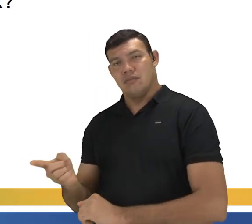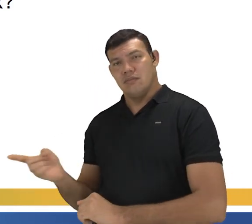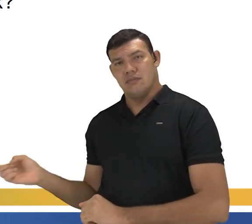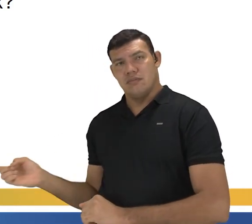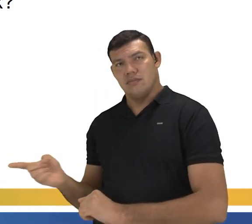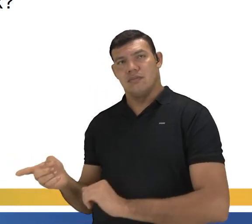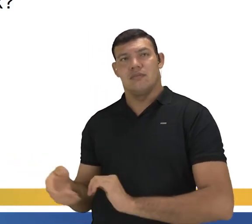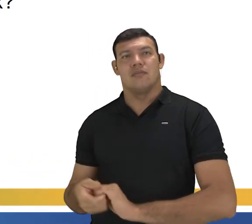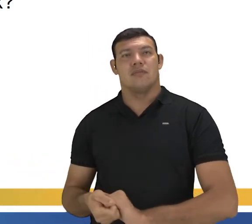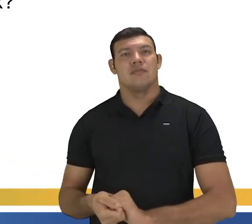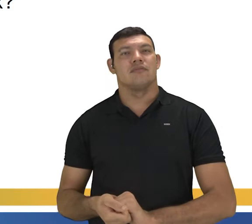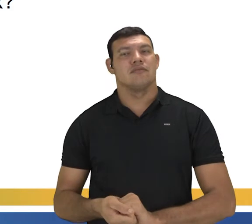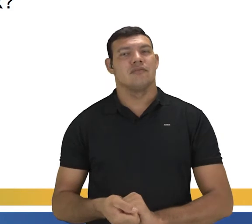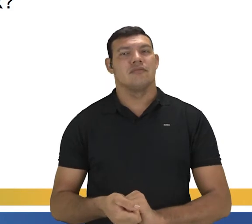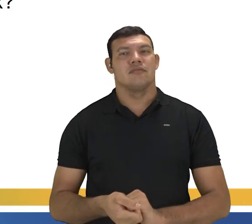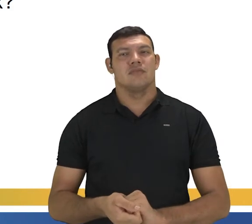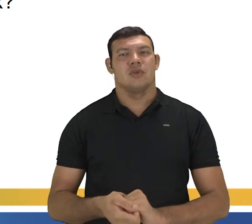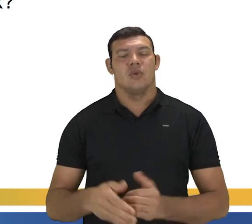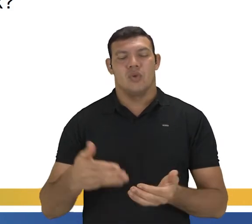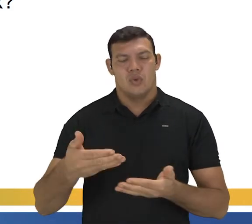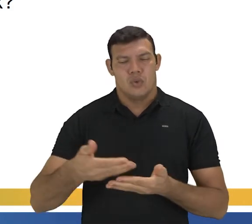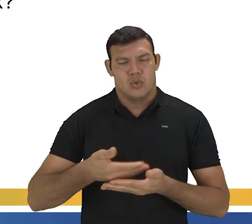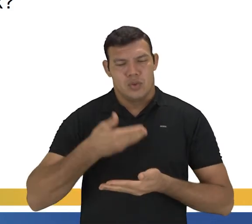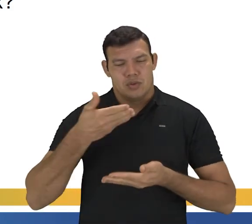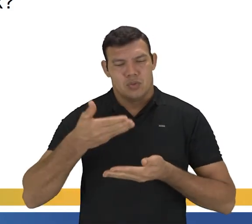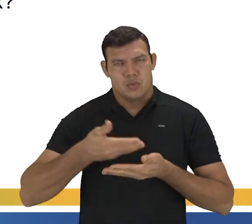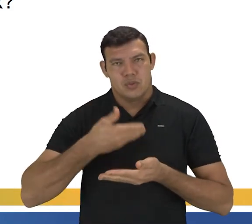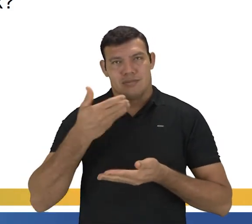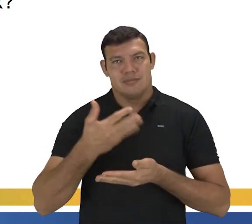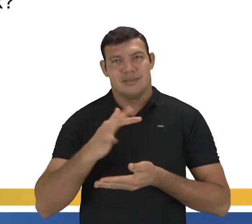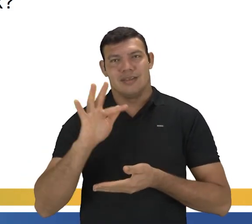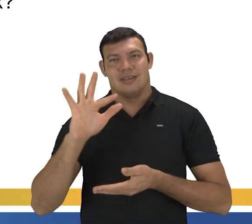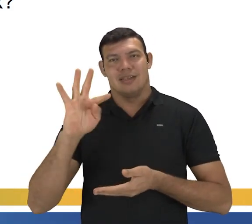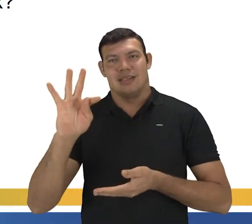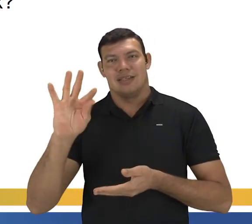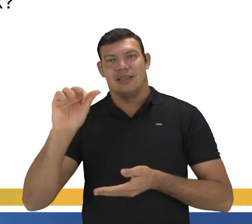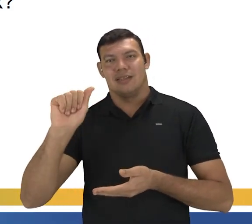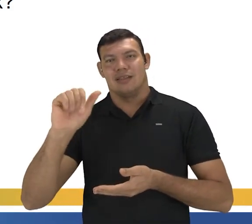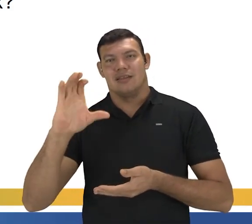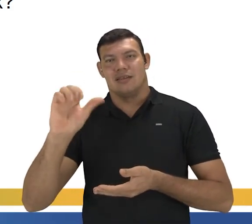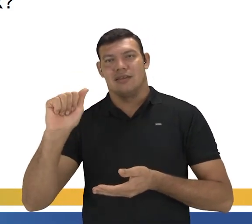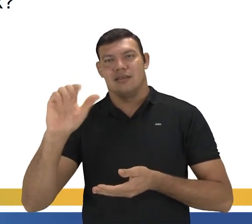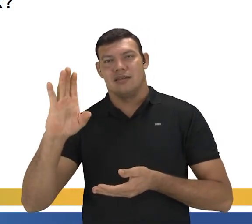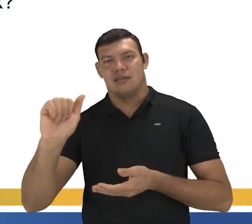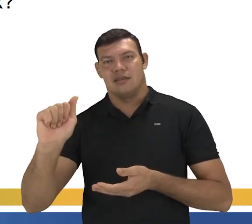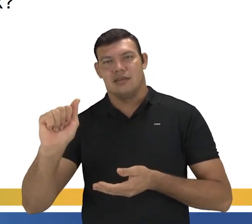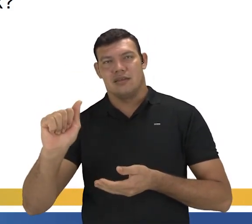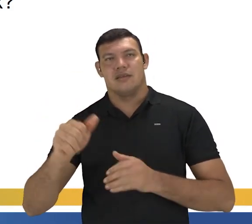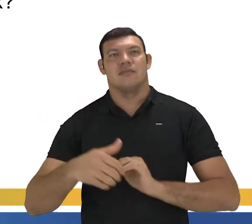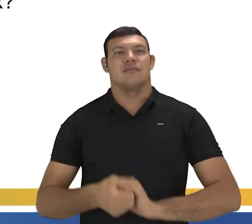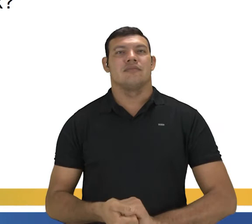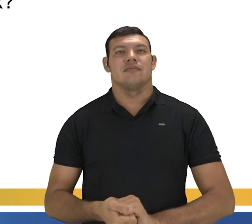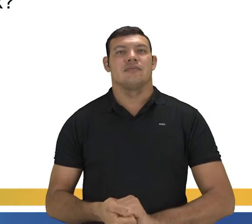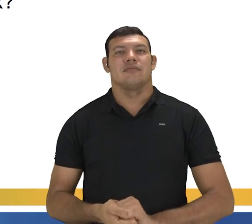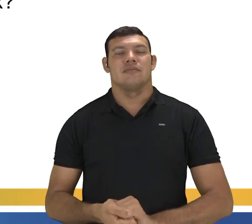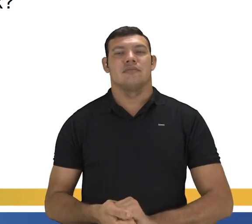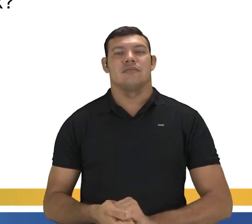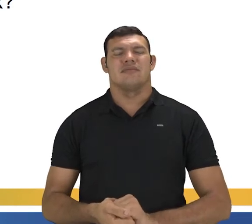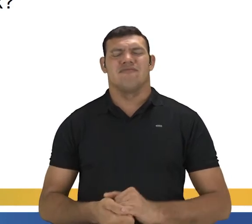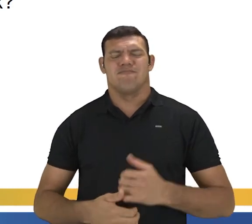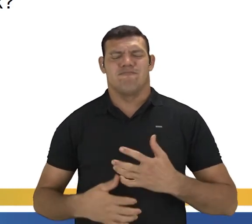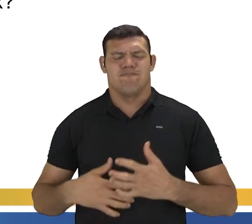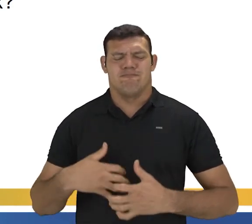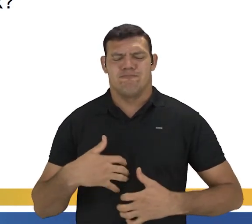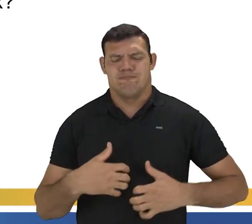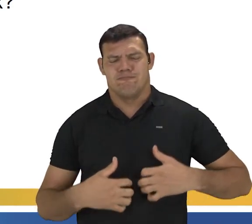kkk antes de começar a sentir mal larousse chilov em xapuri effort which